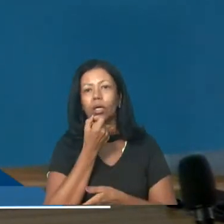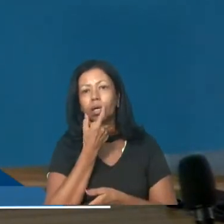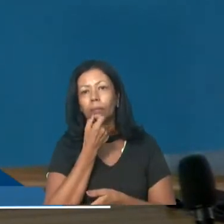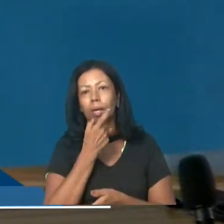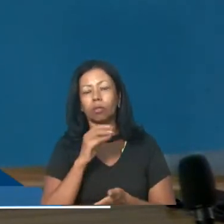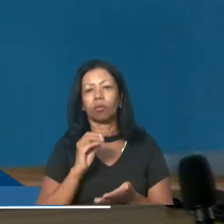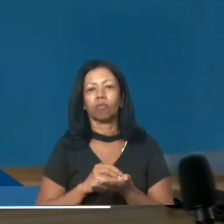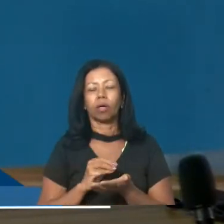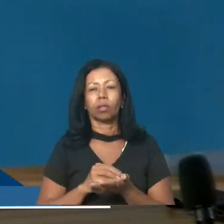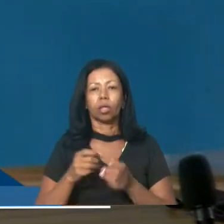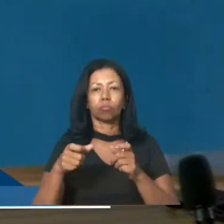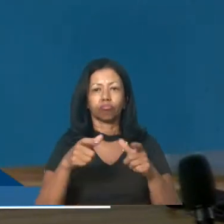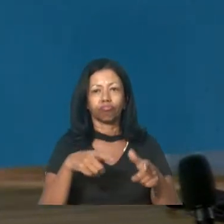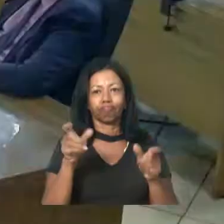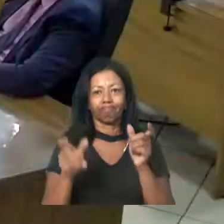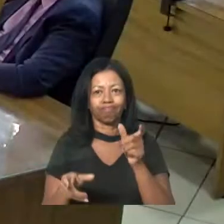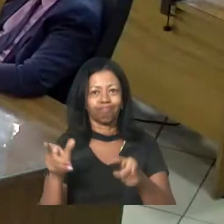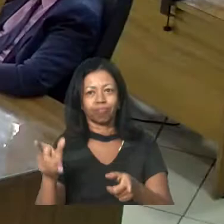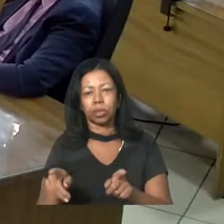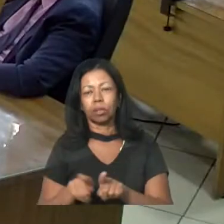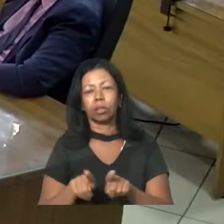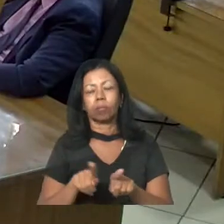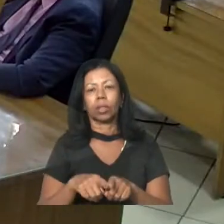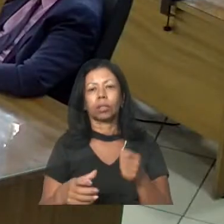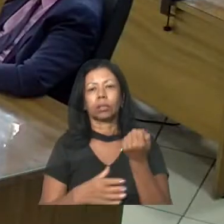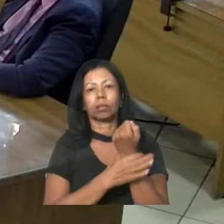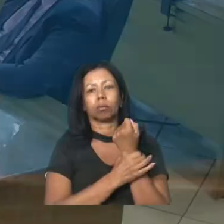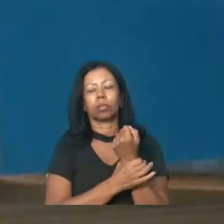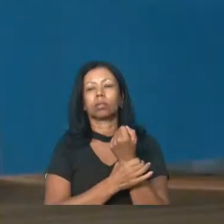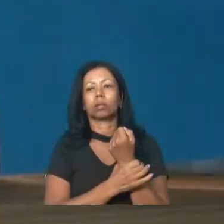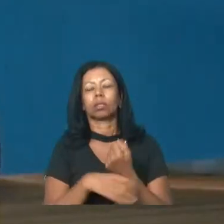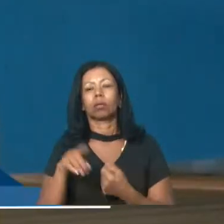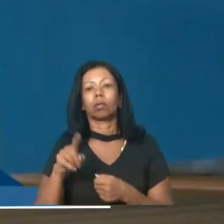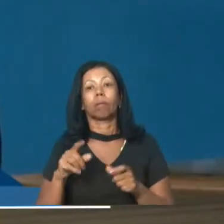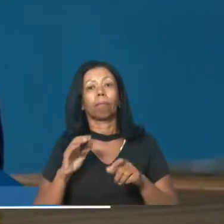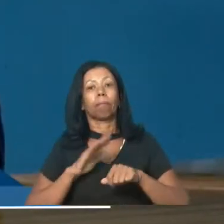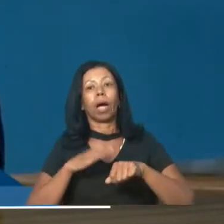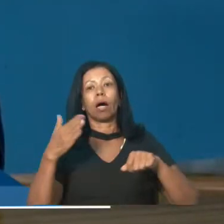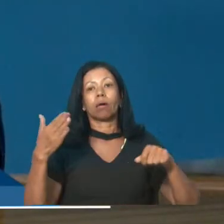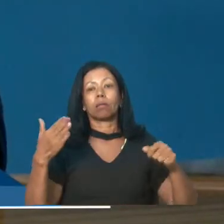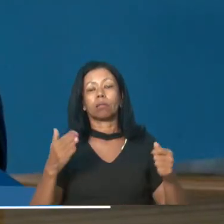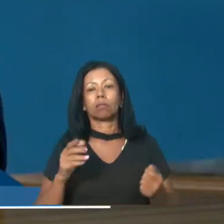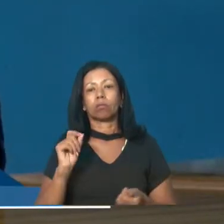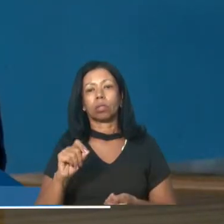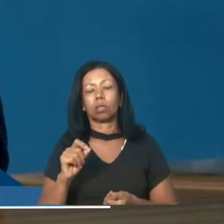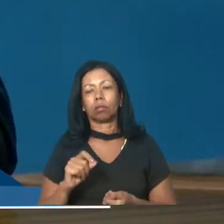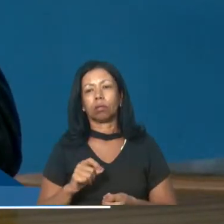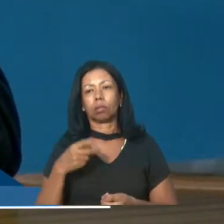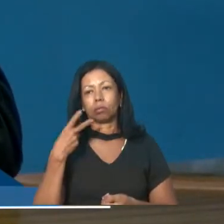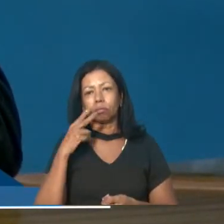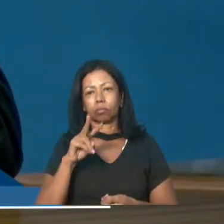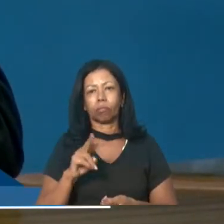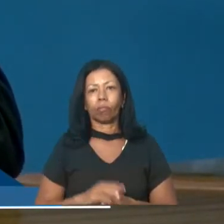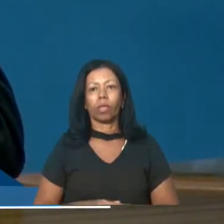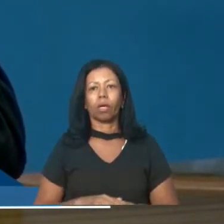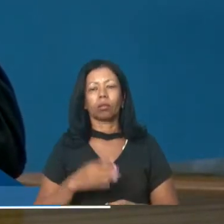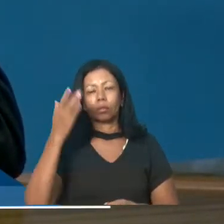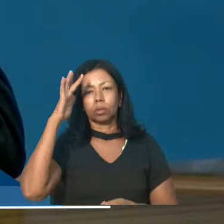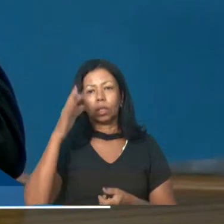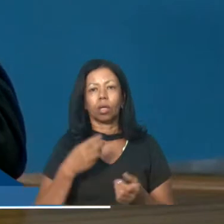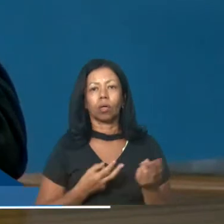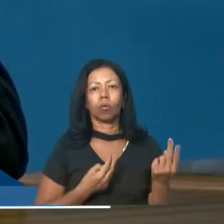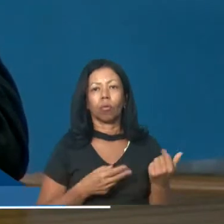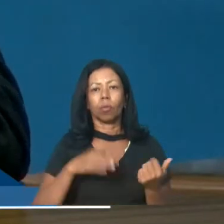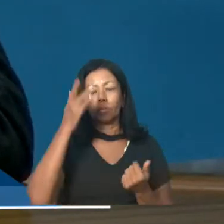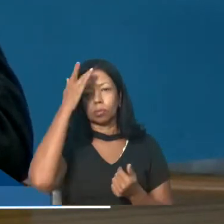falta estrutura física e falta segurança. Então, é muito maior. Eu não sei como algumas pessoas conseguem